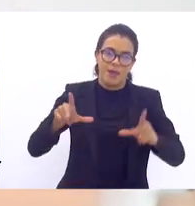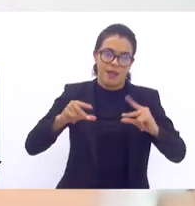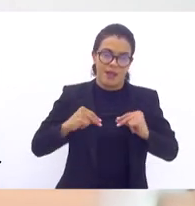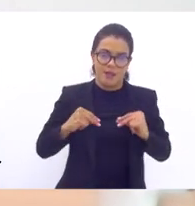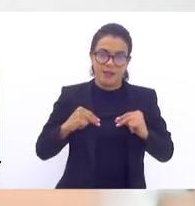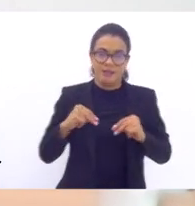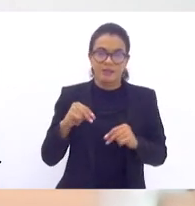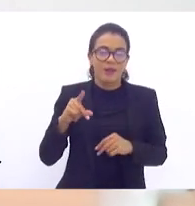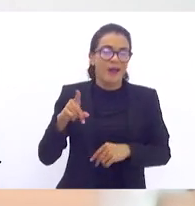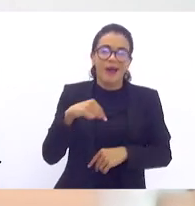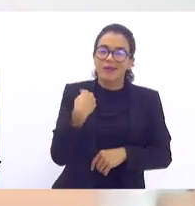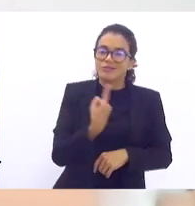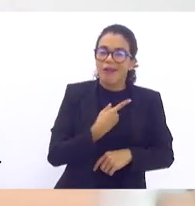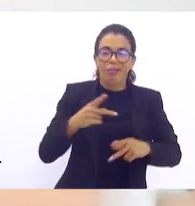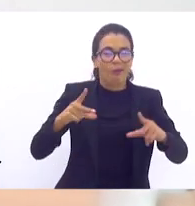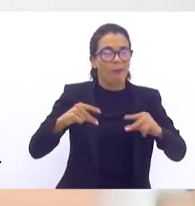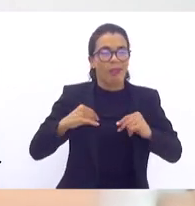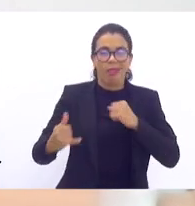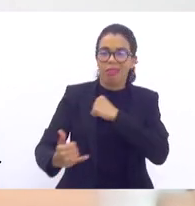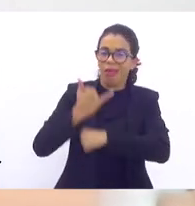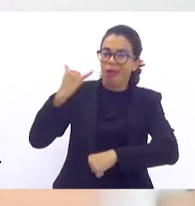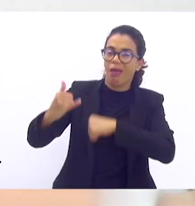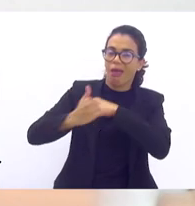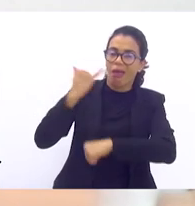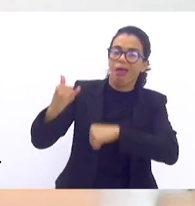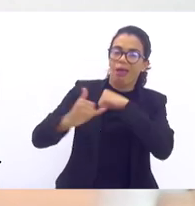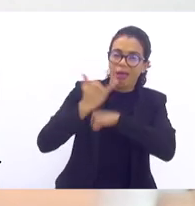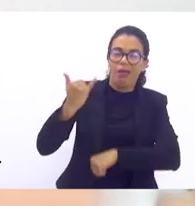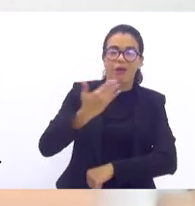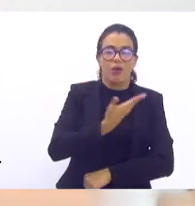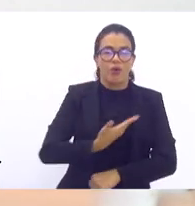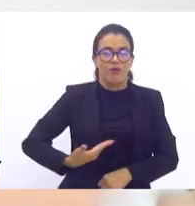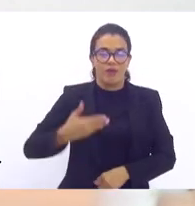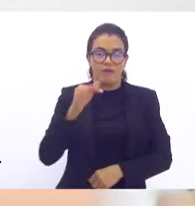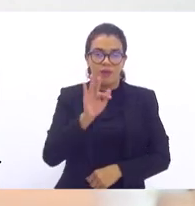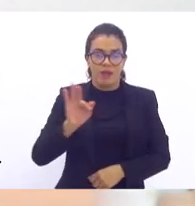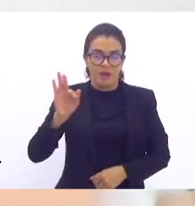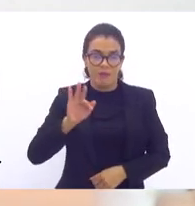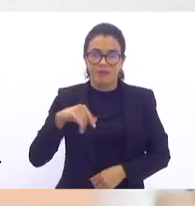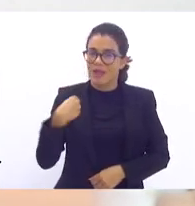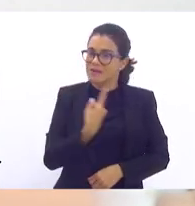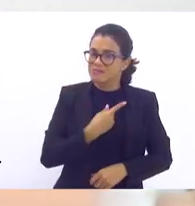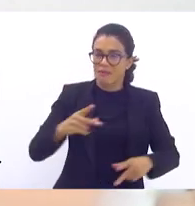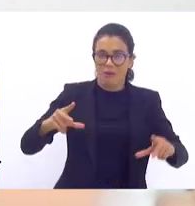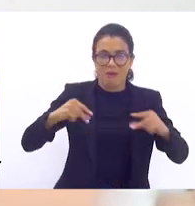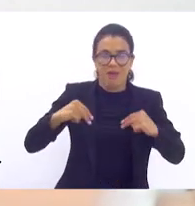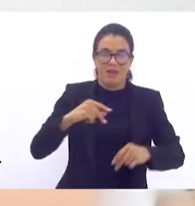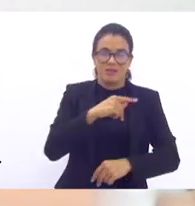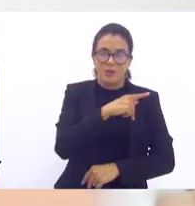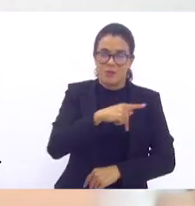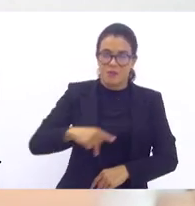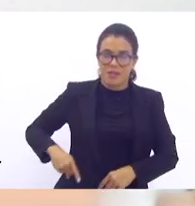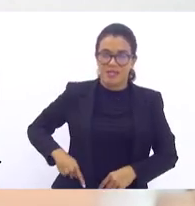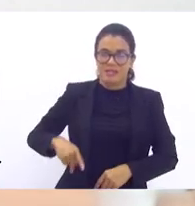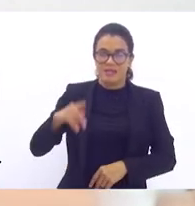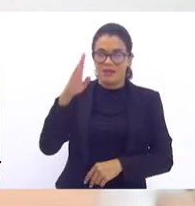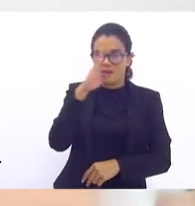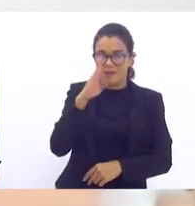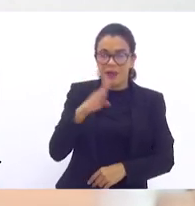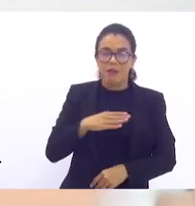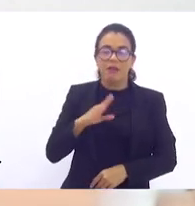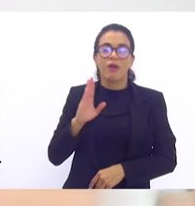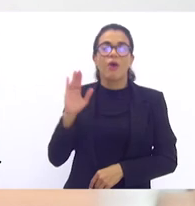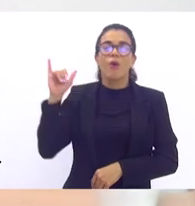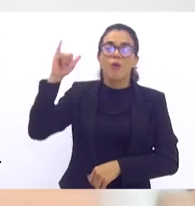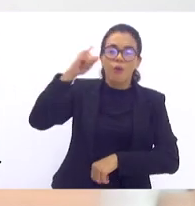merece mais ser enganado pelo Governo Federal a gente não merece mais que um presidente da república venha até aqui